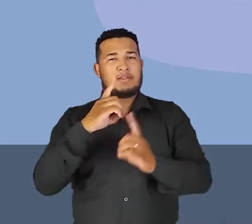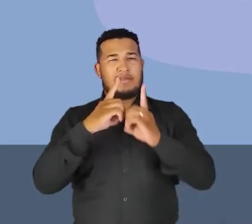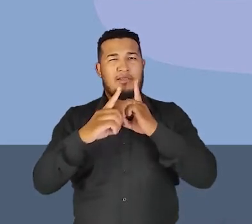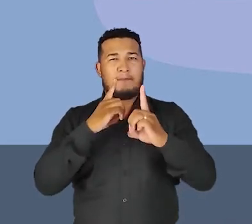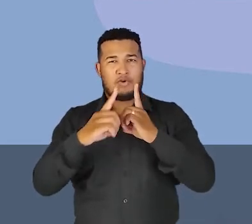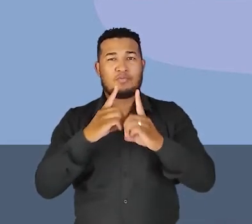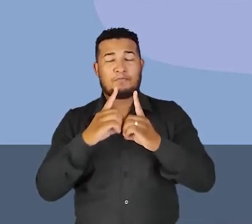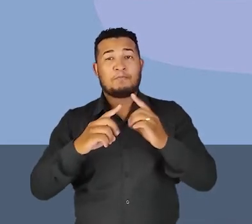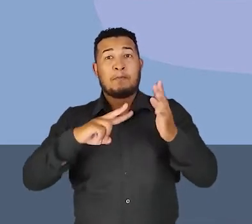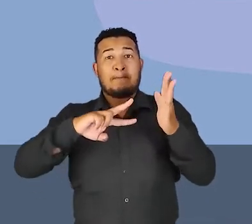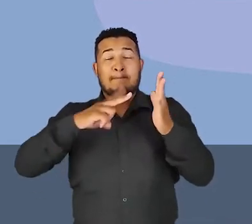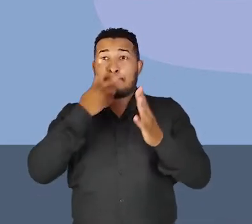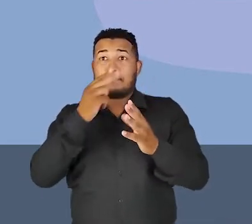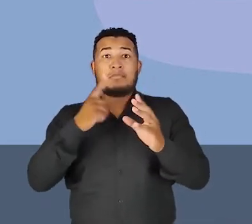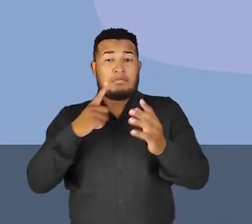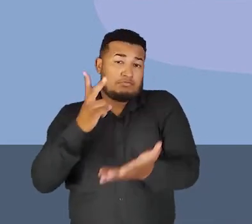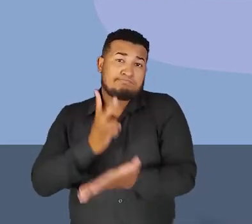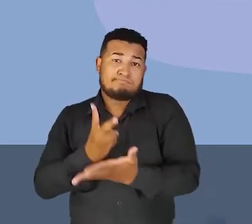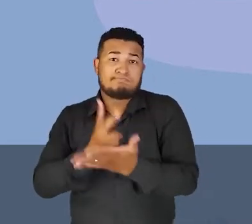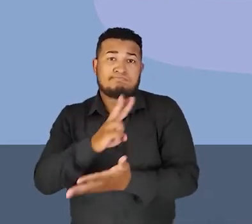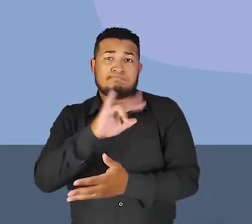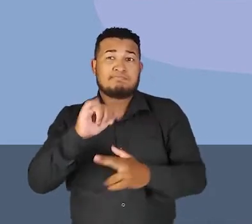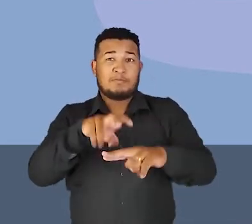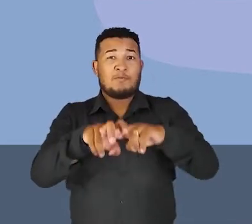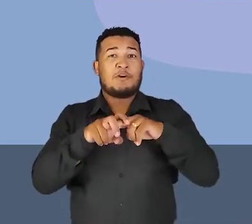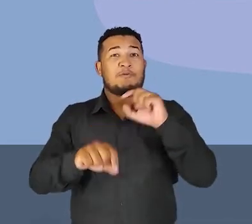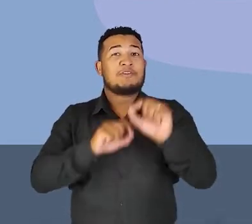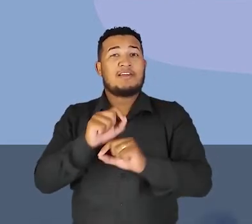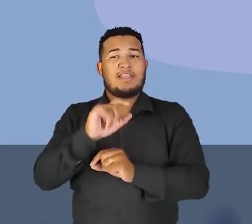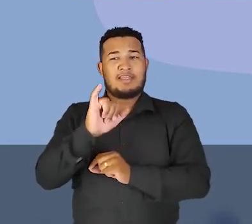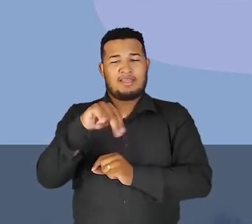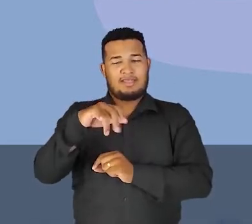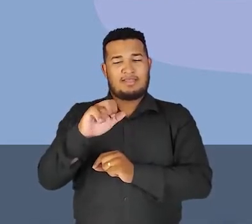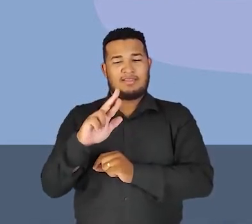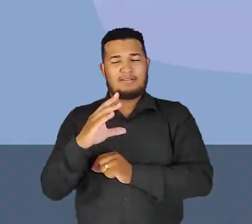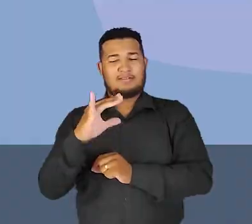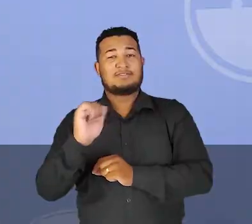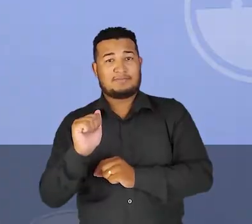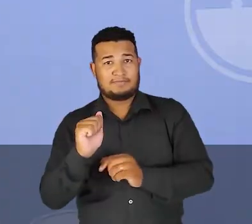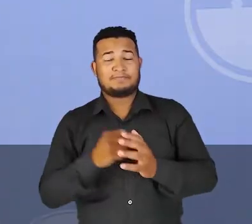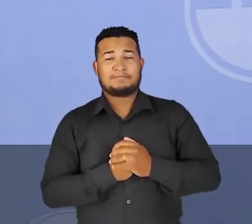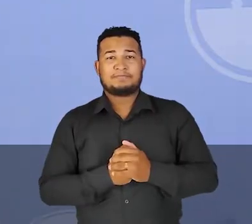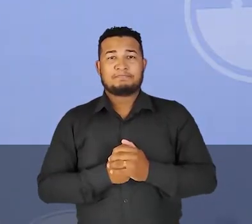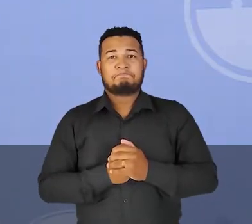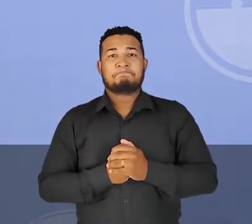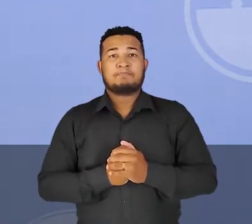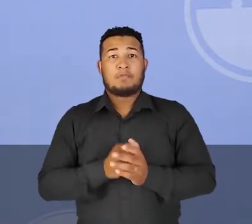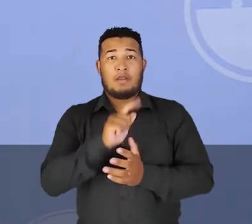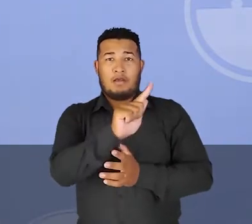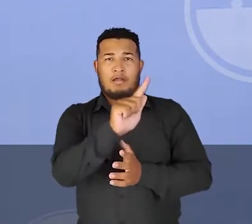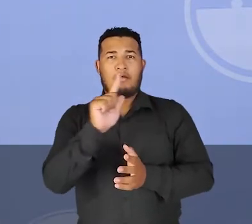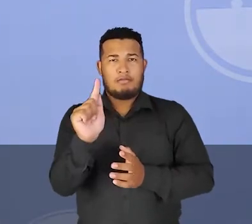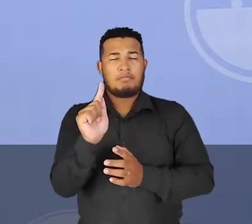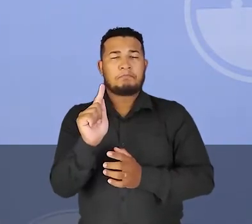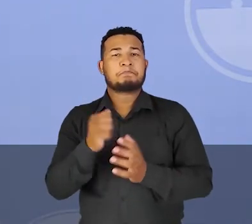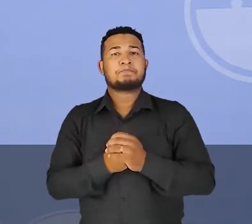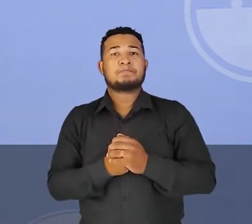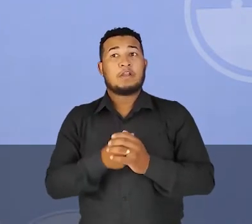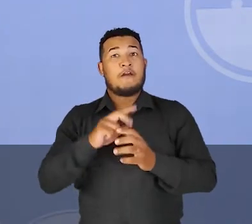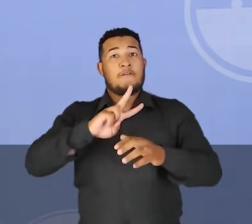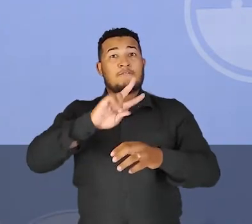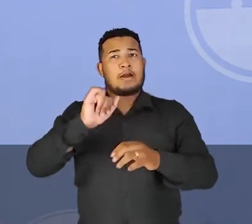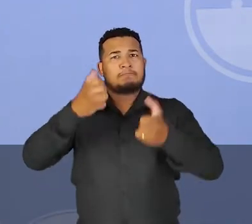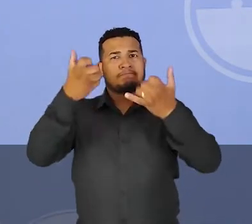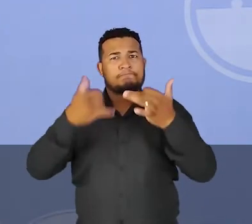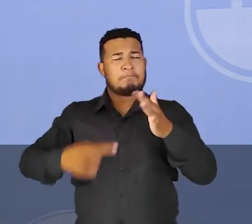permanecer, ele vai continuar devido a esse termo chamado de inércia. É Galileu que vai falar pela